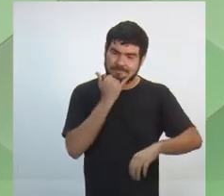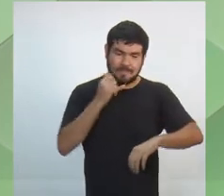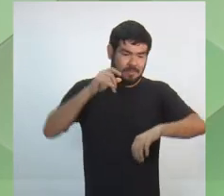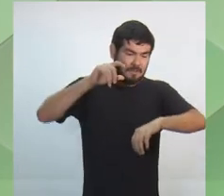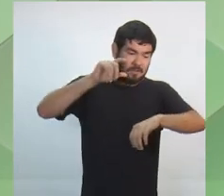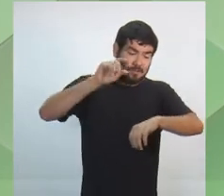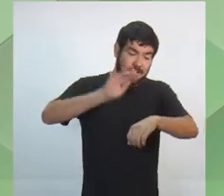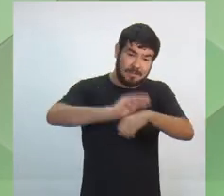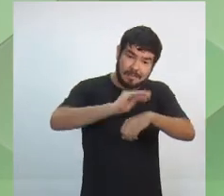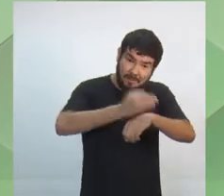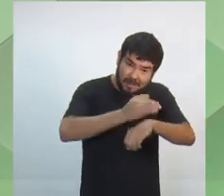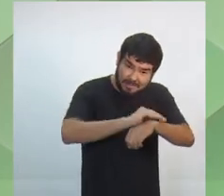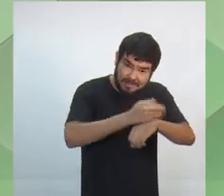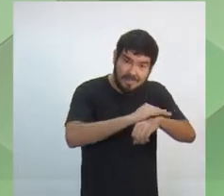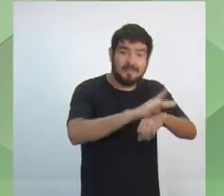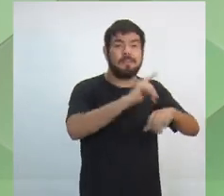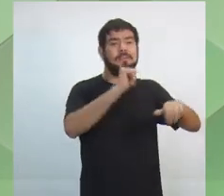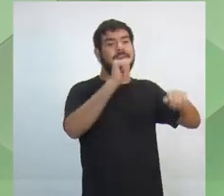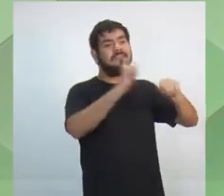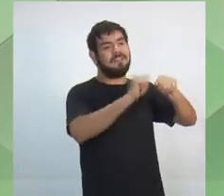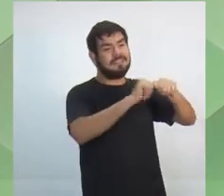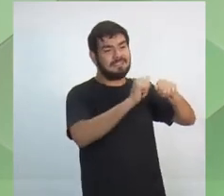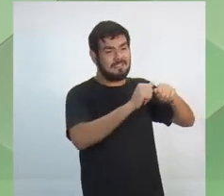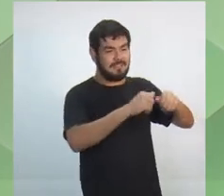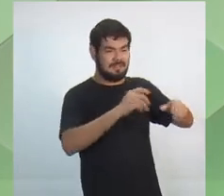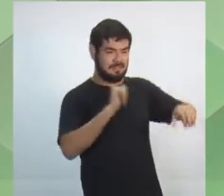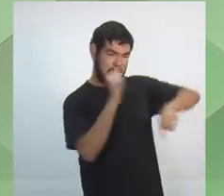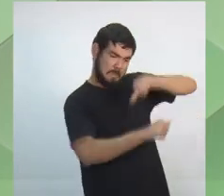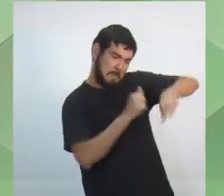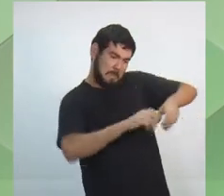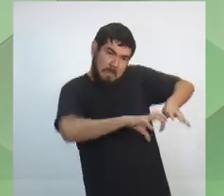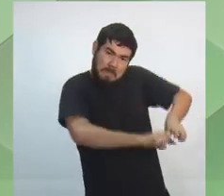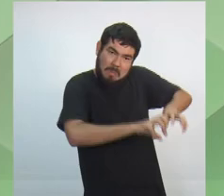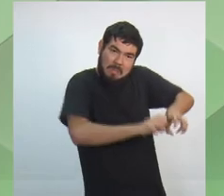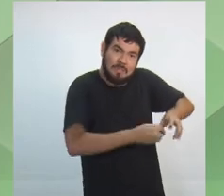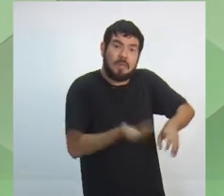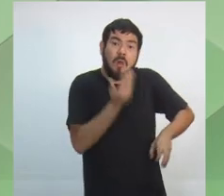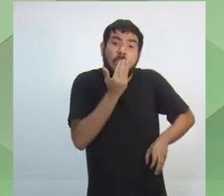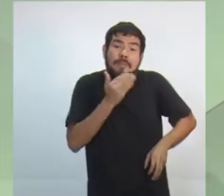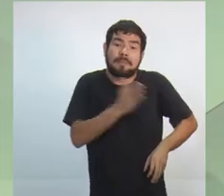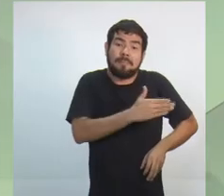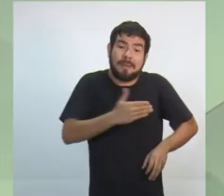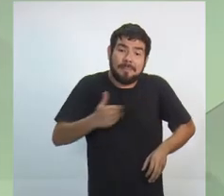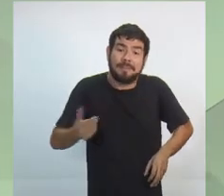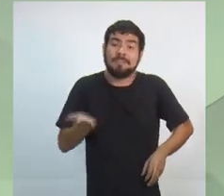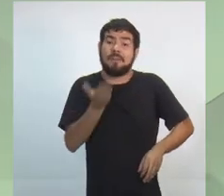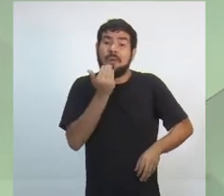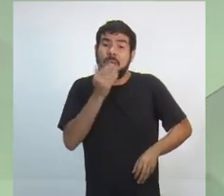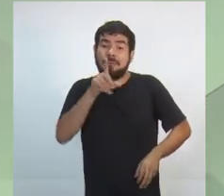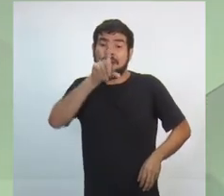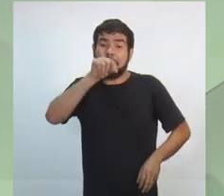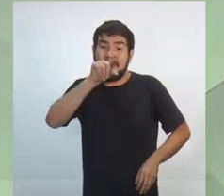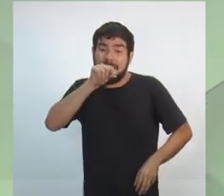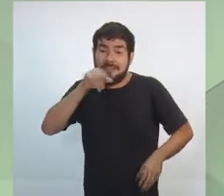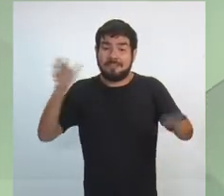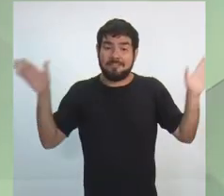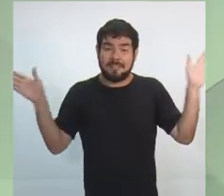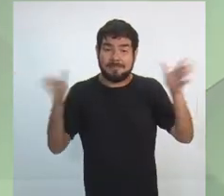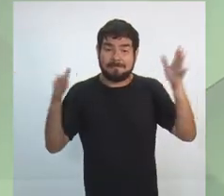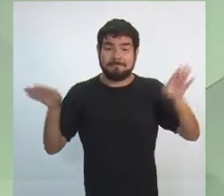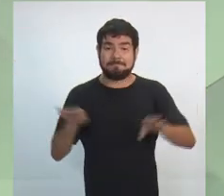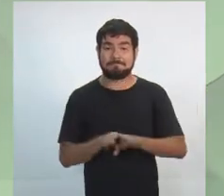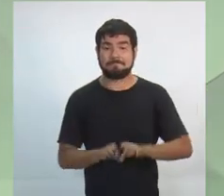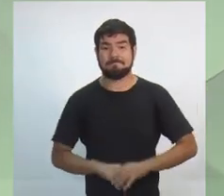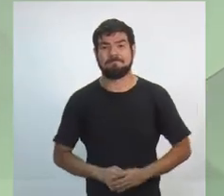soja conjugada com o milho que sirva de ração para o peixe e também para aves. Cerrado o tempo do candidato, 3 minutos. Agora a